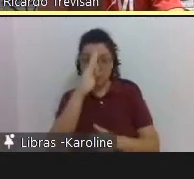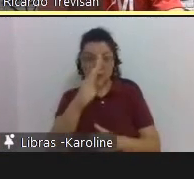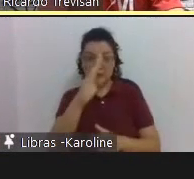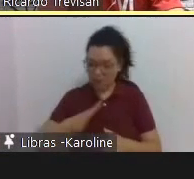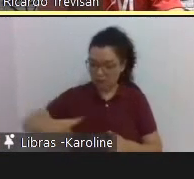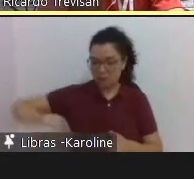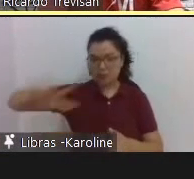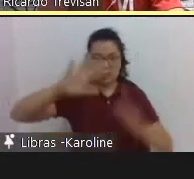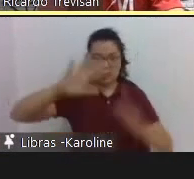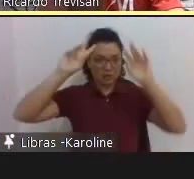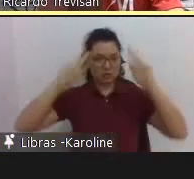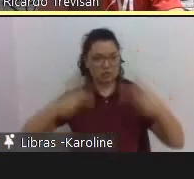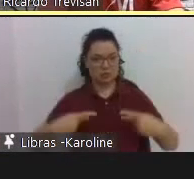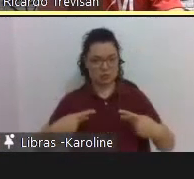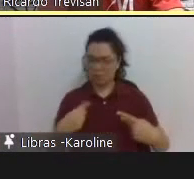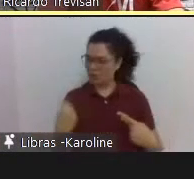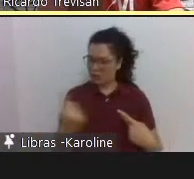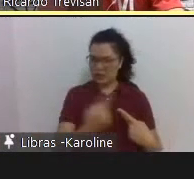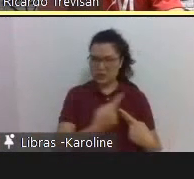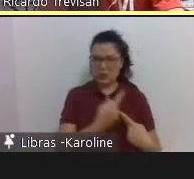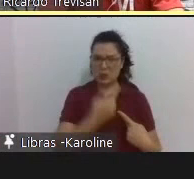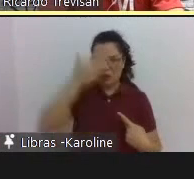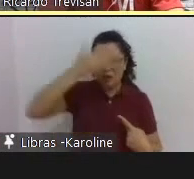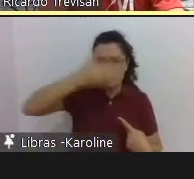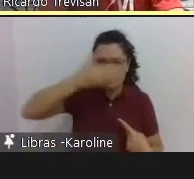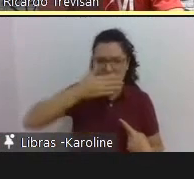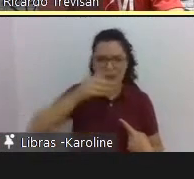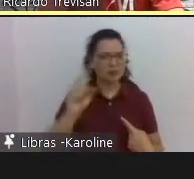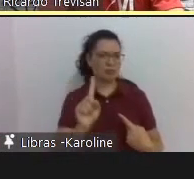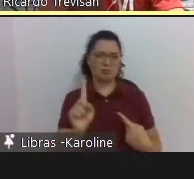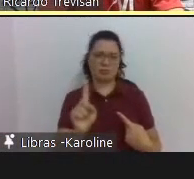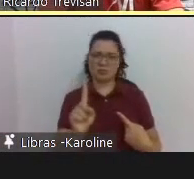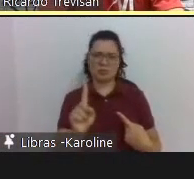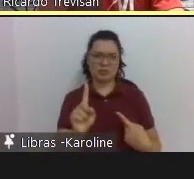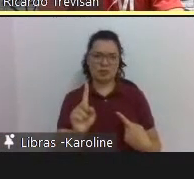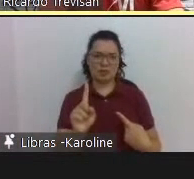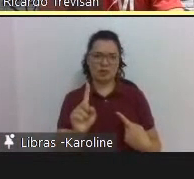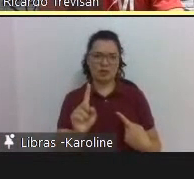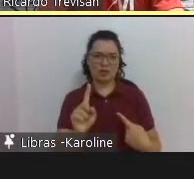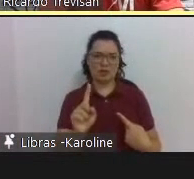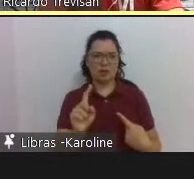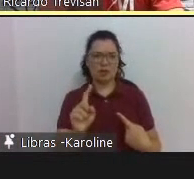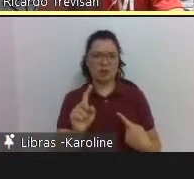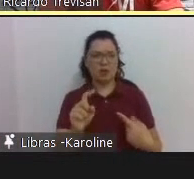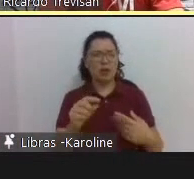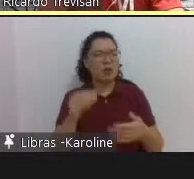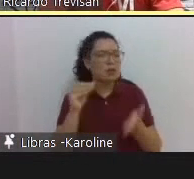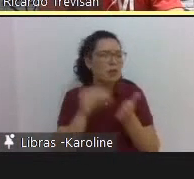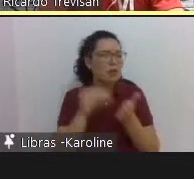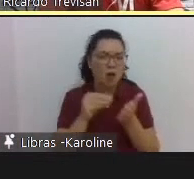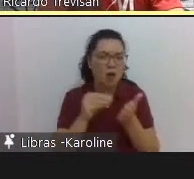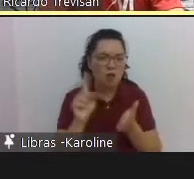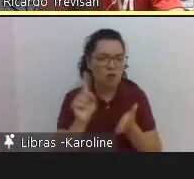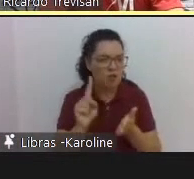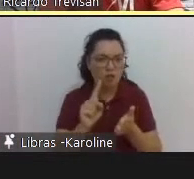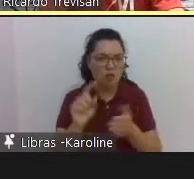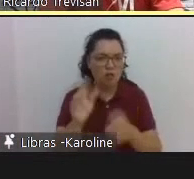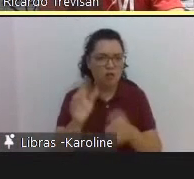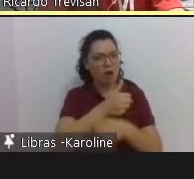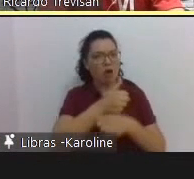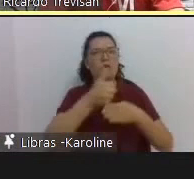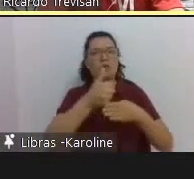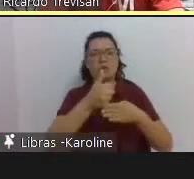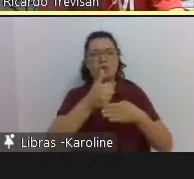cegos, nem alheios a tais atrocidades, muito menos somos imorais. Teremos nosso momento manifesto.